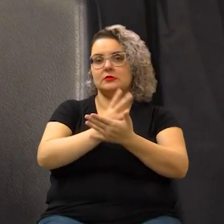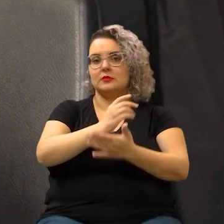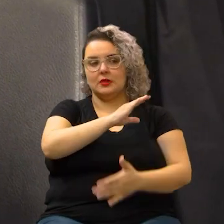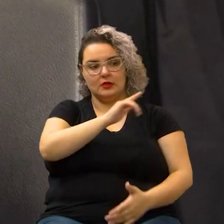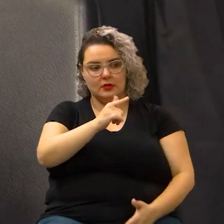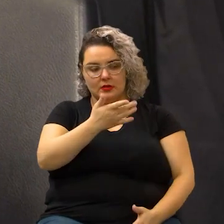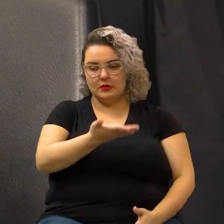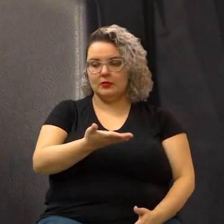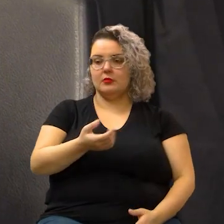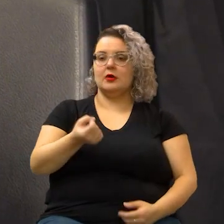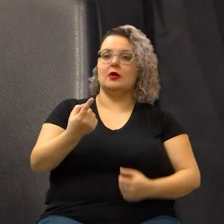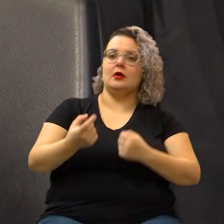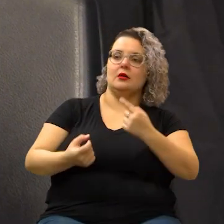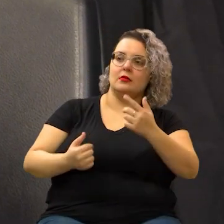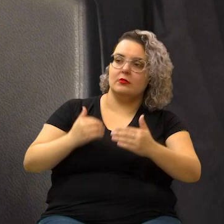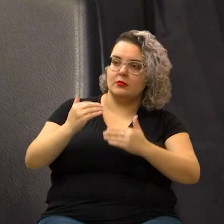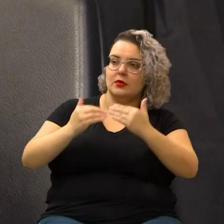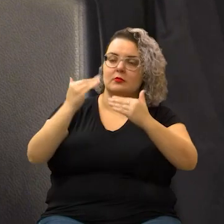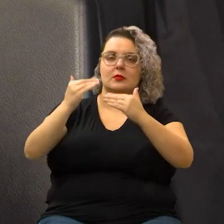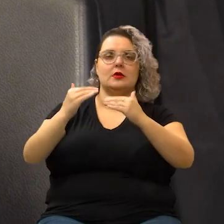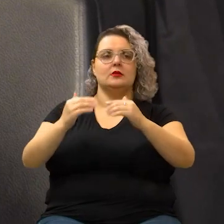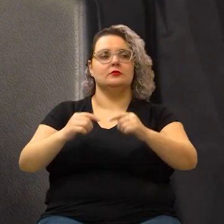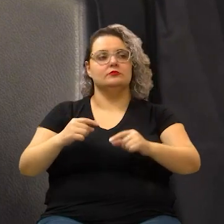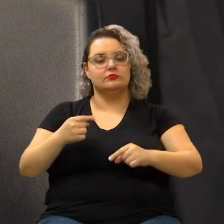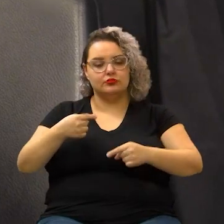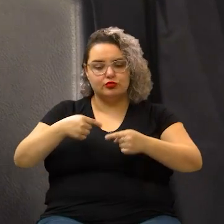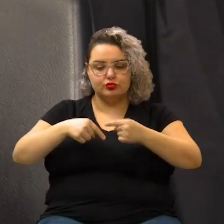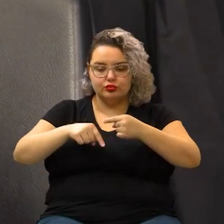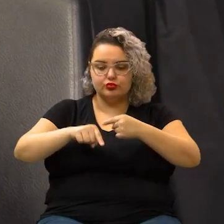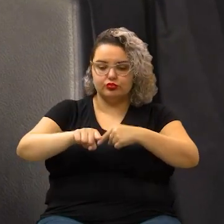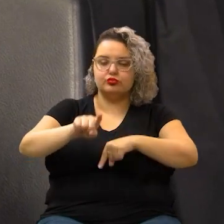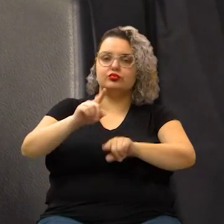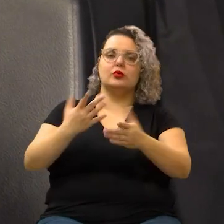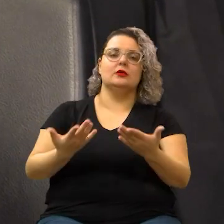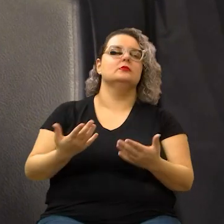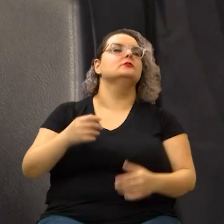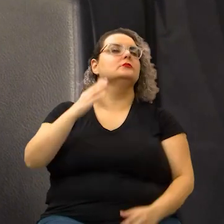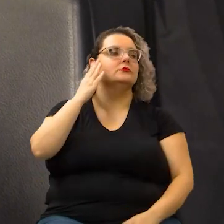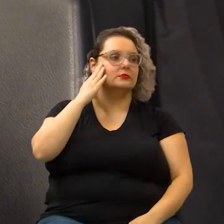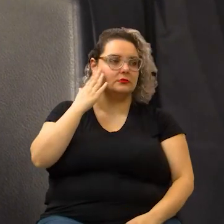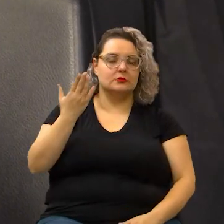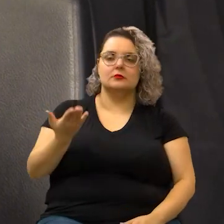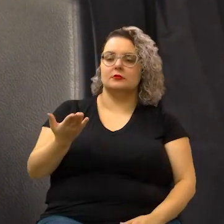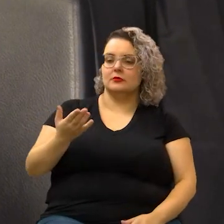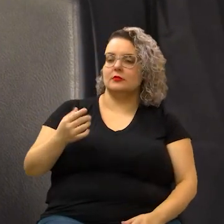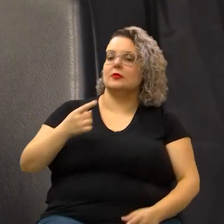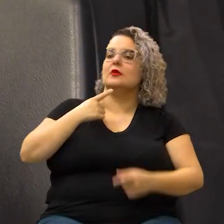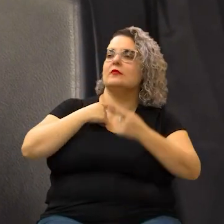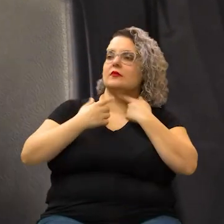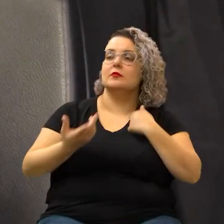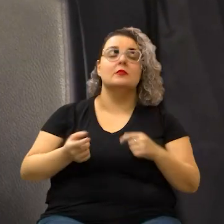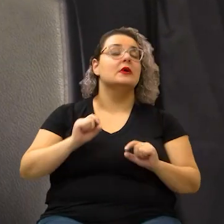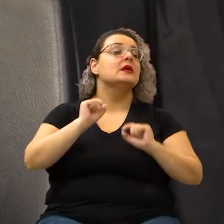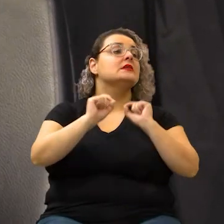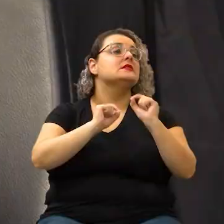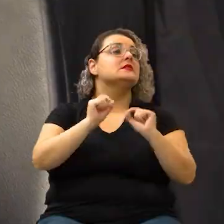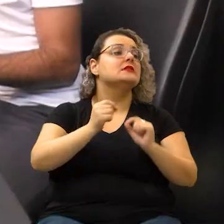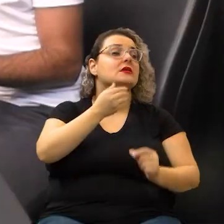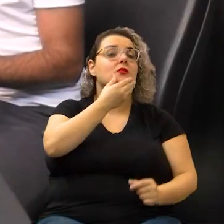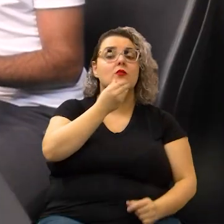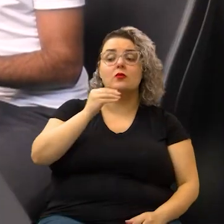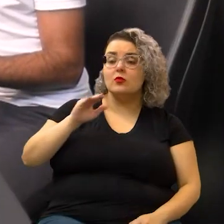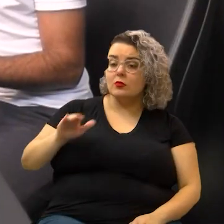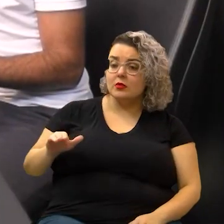Grande, acompanhando algumas evoluções, desenvolvimentos, as necessidades, Mas transporte quem que público. era o menino